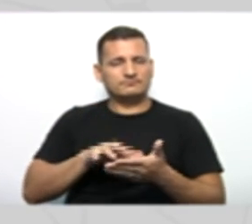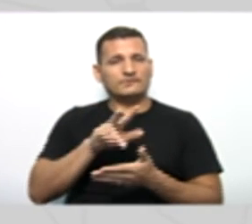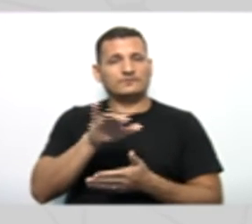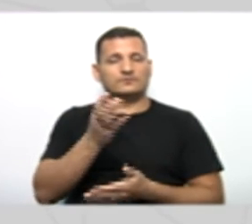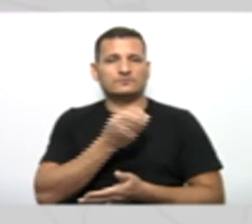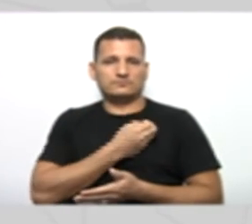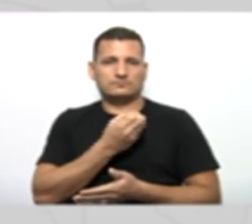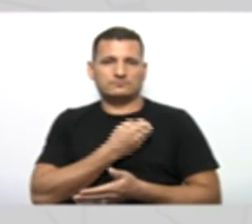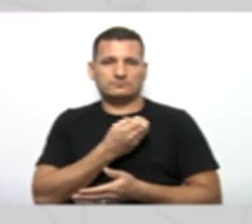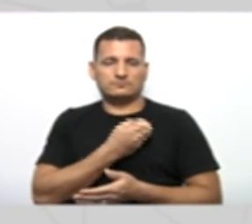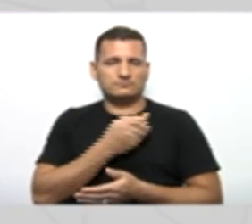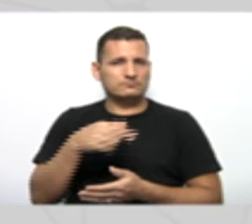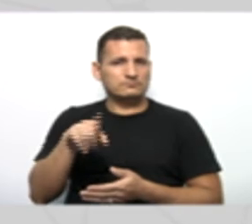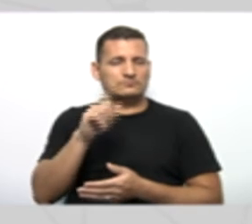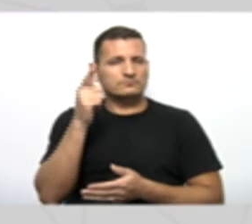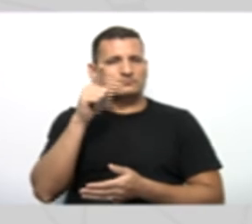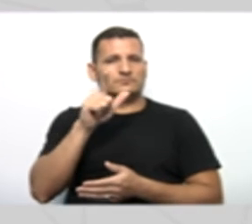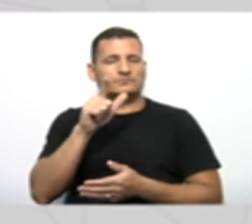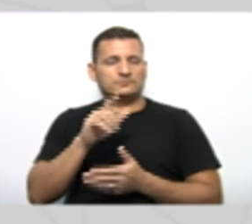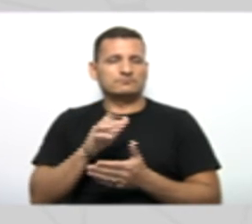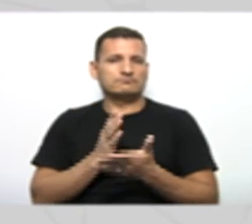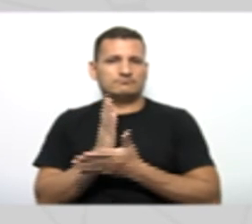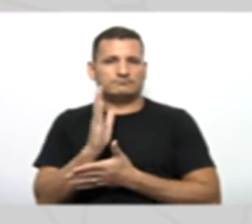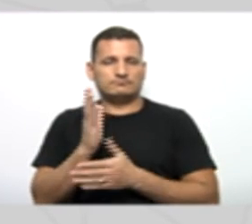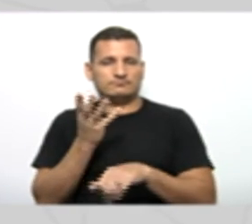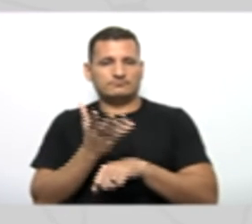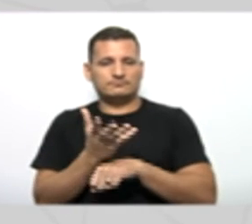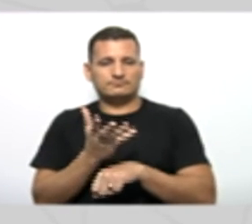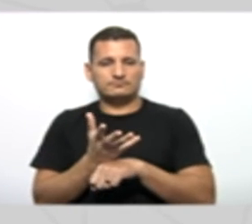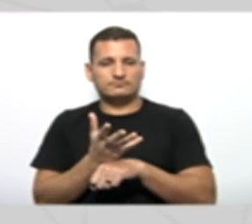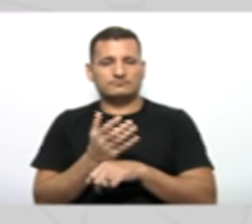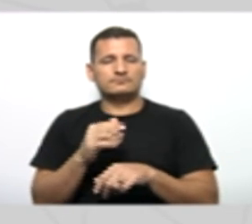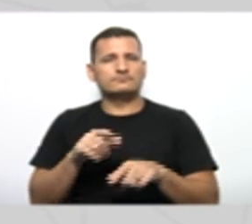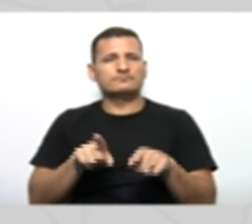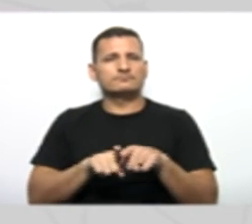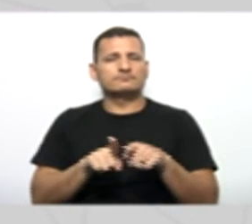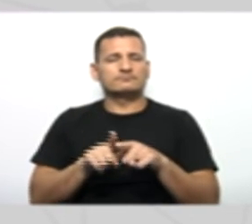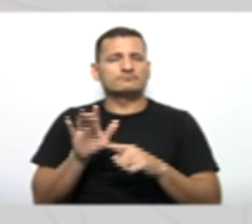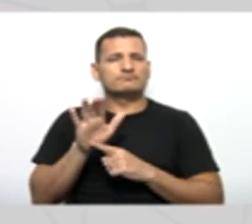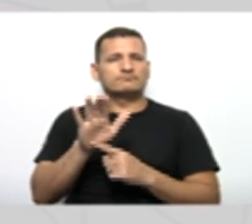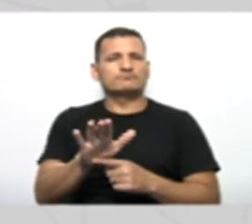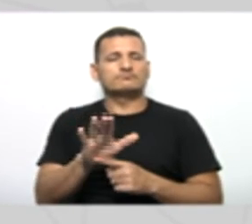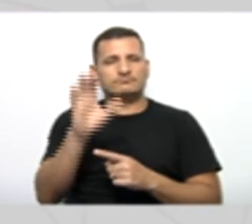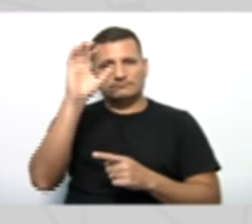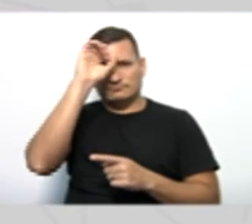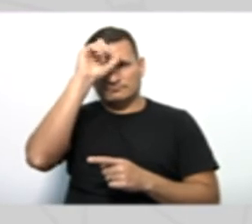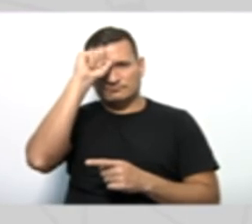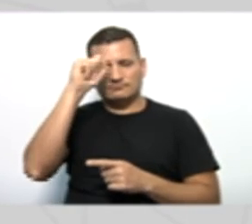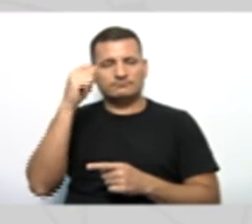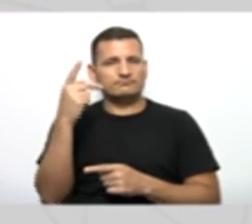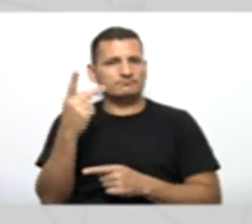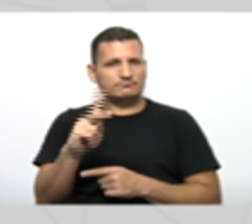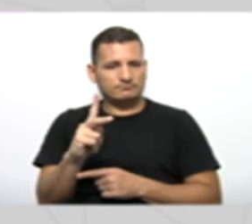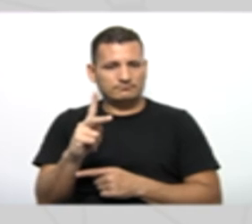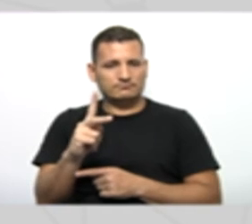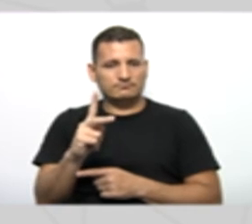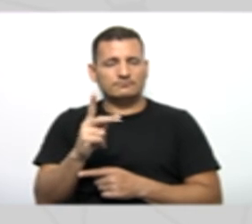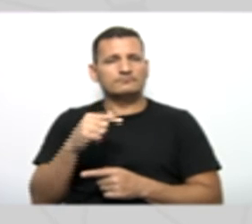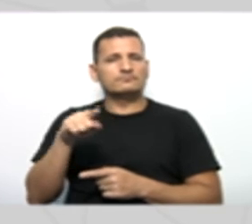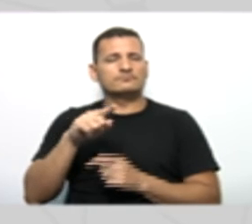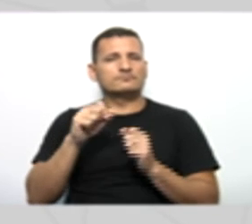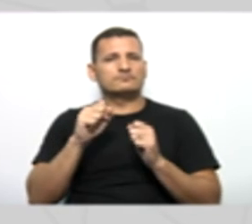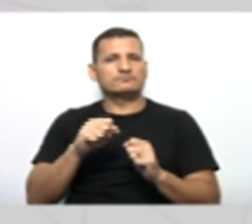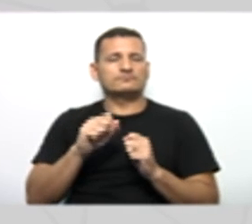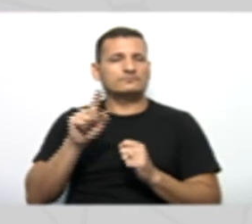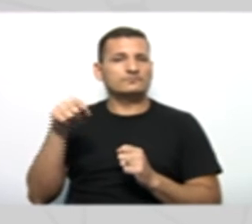vocês conseguirem passar por essa disciplina, mas vai também contribuir muito para o aprendizado de vocês, para que vocês possam